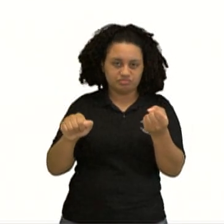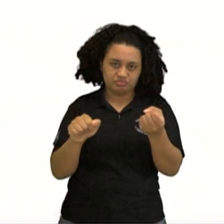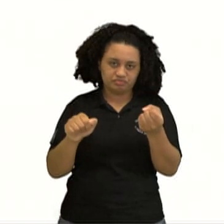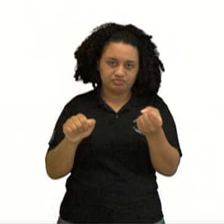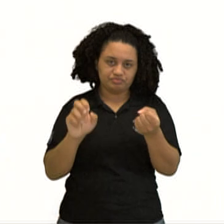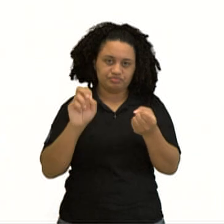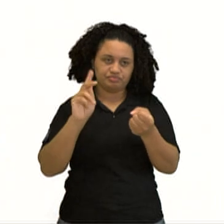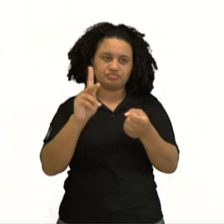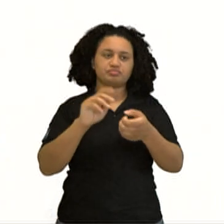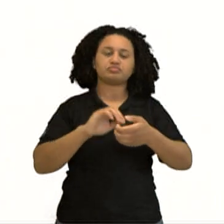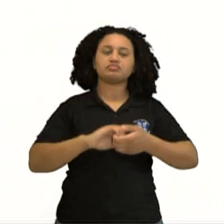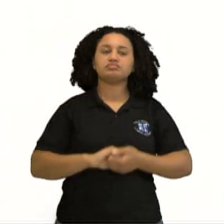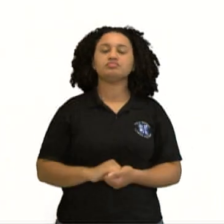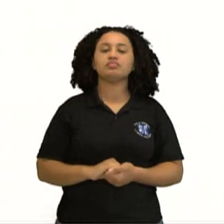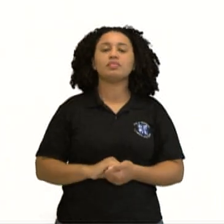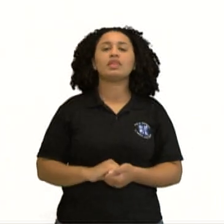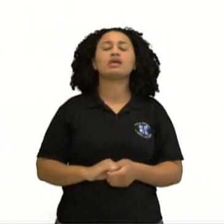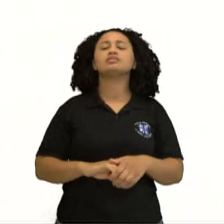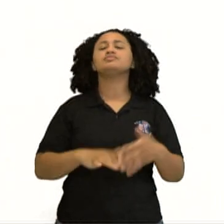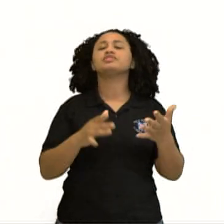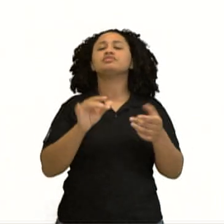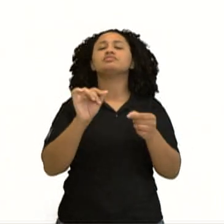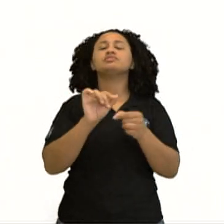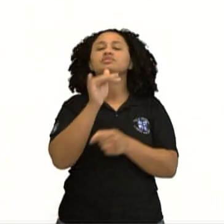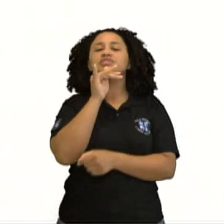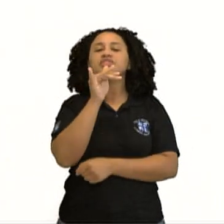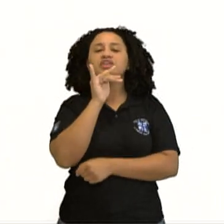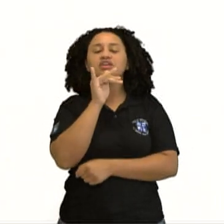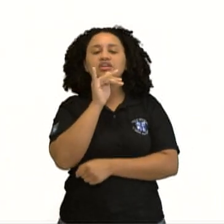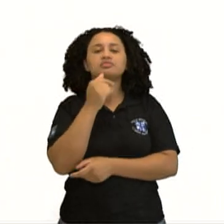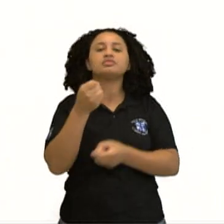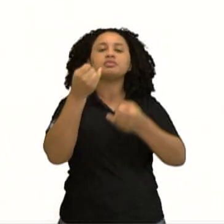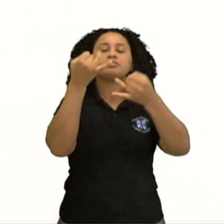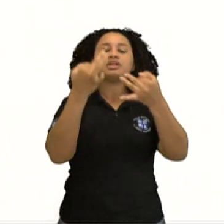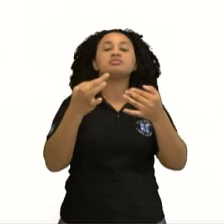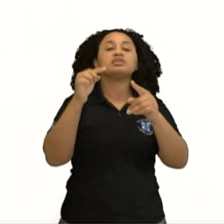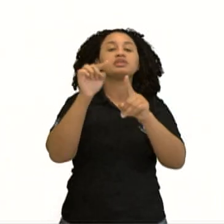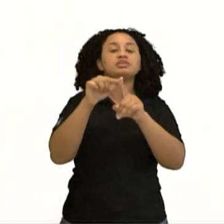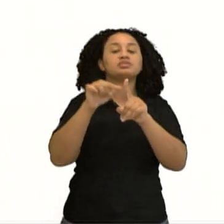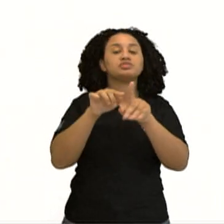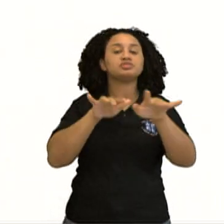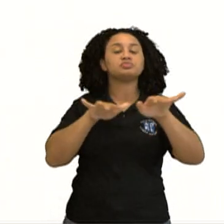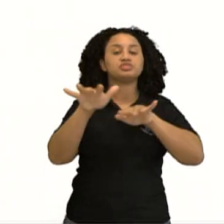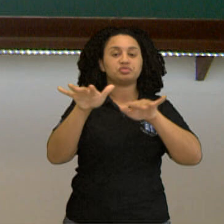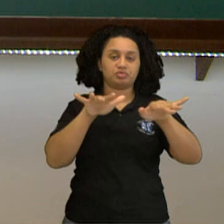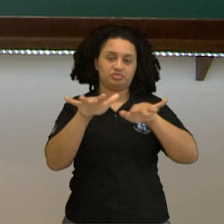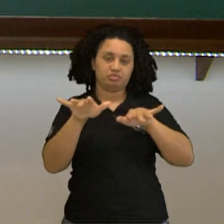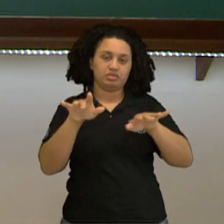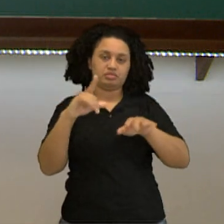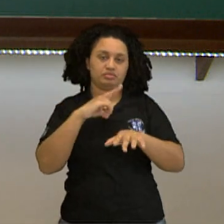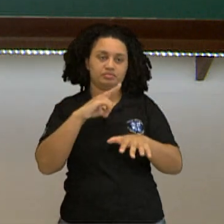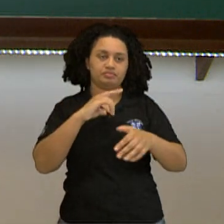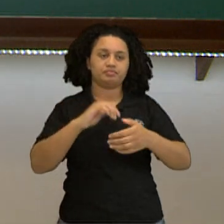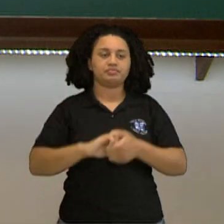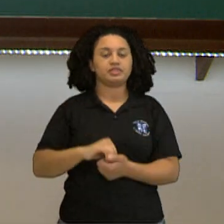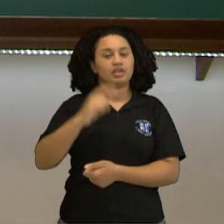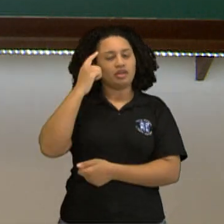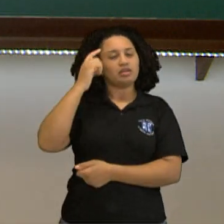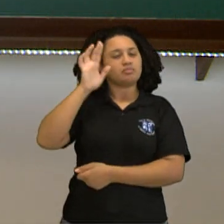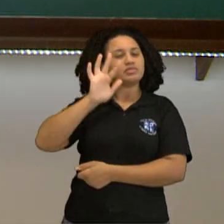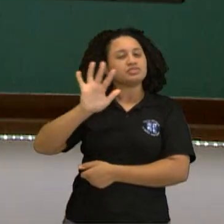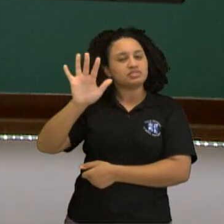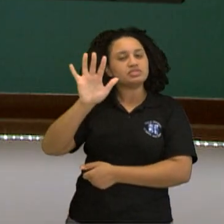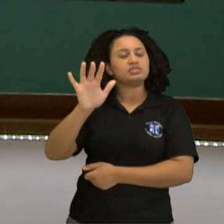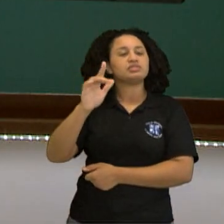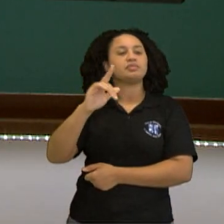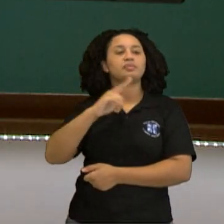diante. Bem, vamos fazer um exemplo com vocês para falar um pouquinho sobre os tipos de movimento e a sua classificação. Vamos pensar no seguinte,